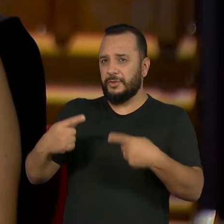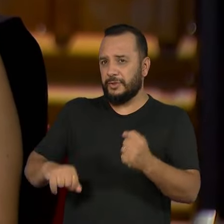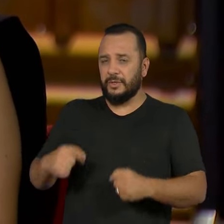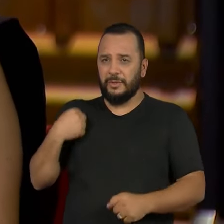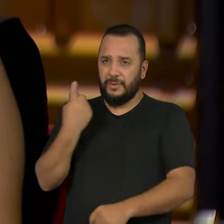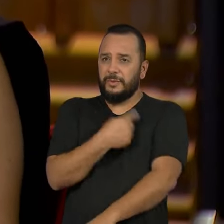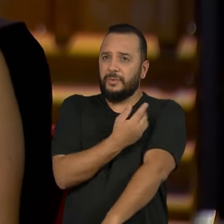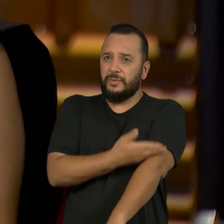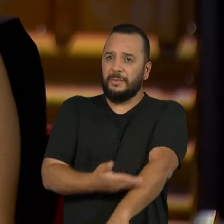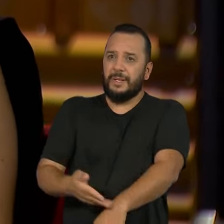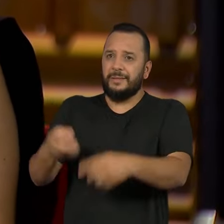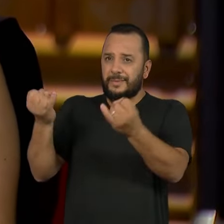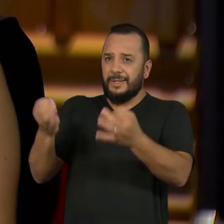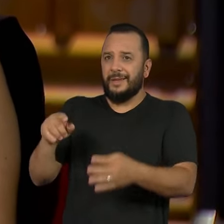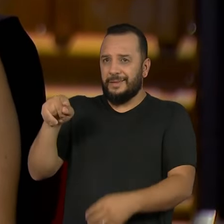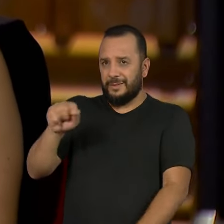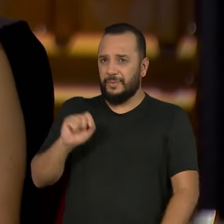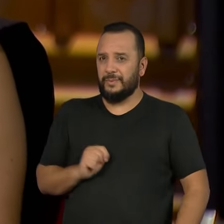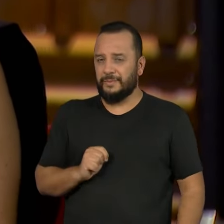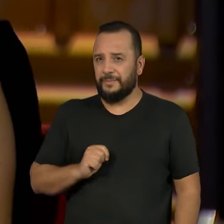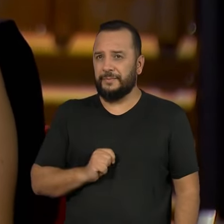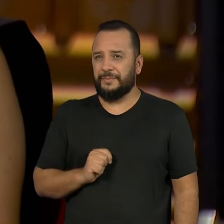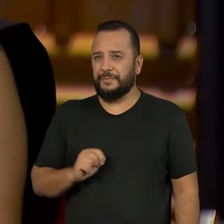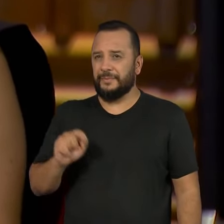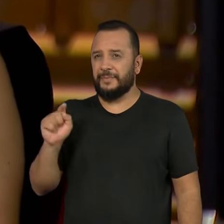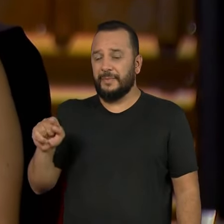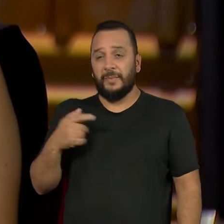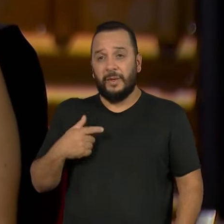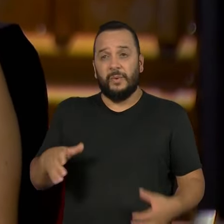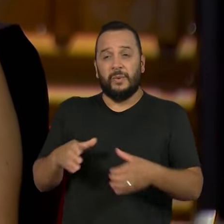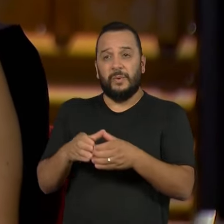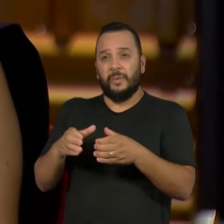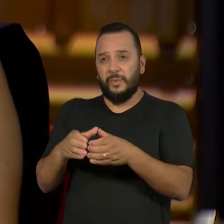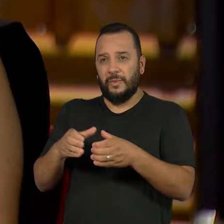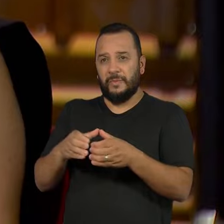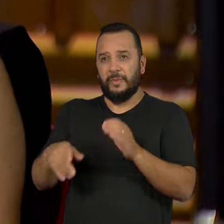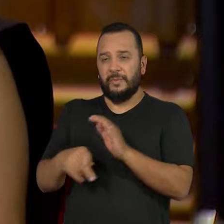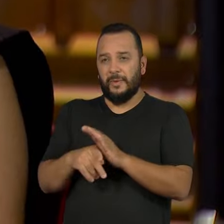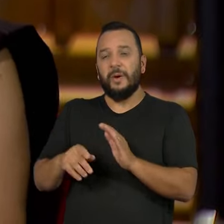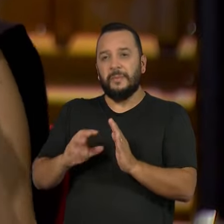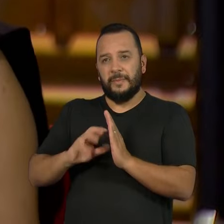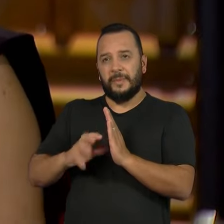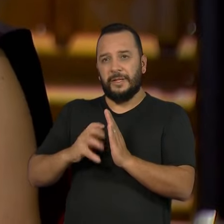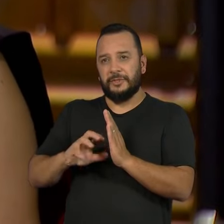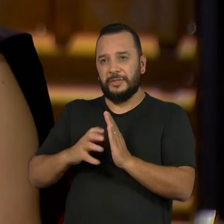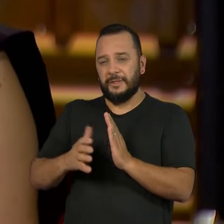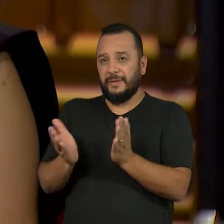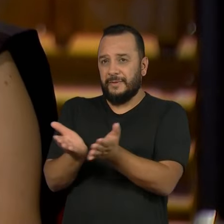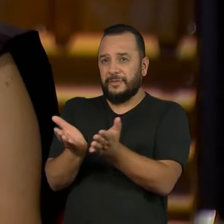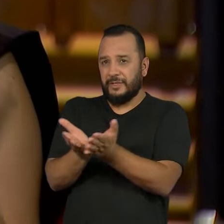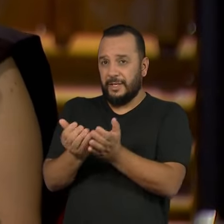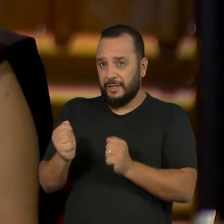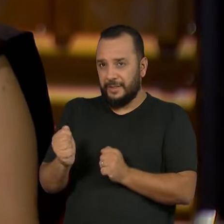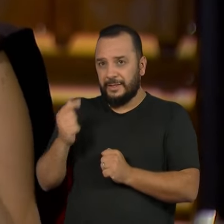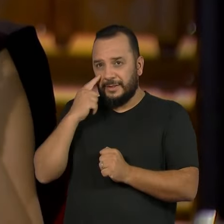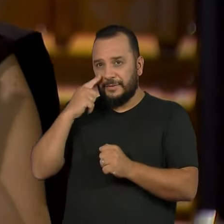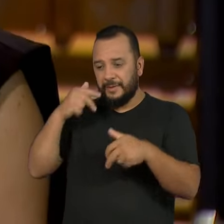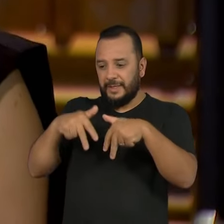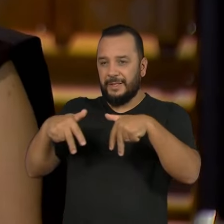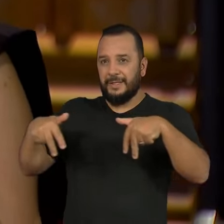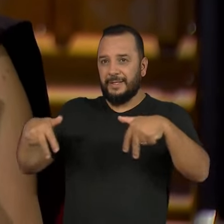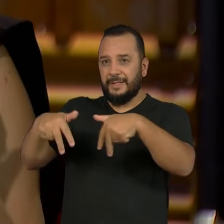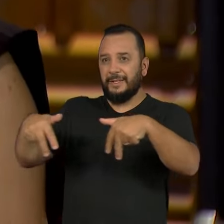costuma dizer isso assim a foto a foto da bancada evangélica literalmente a foto as cores